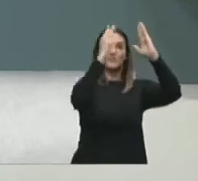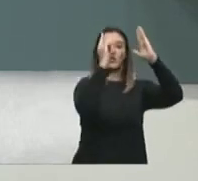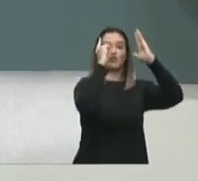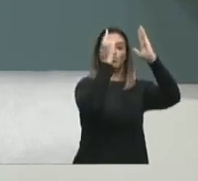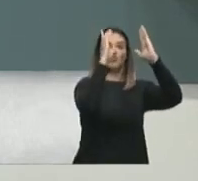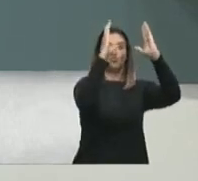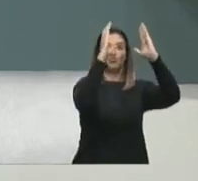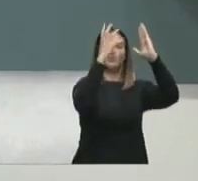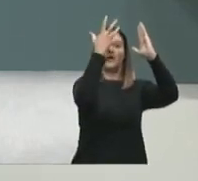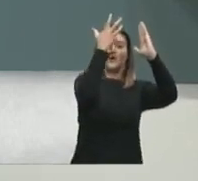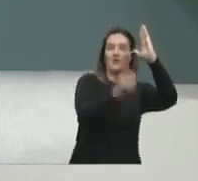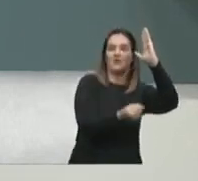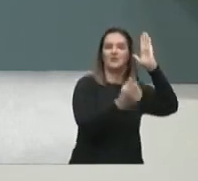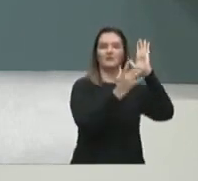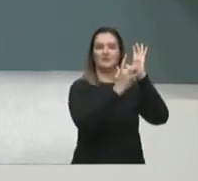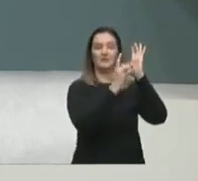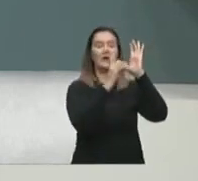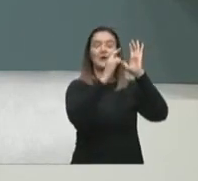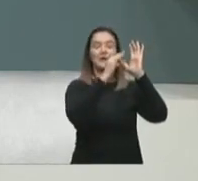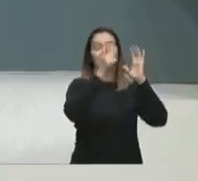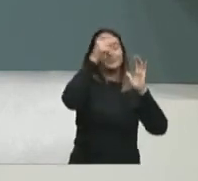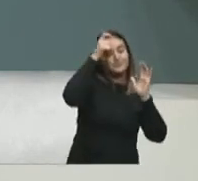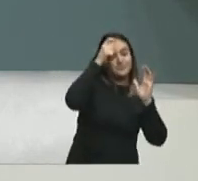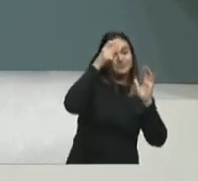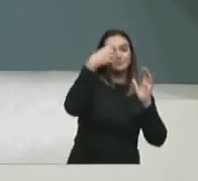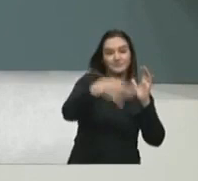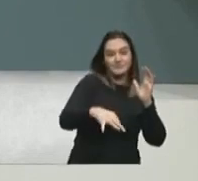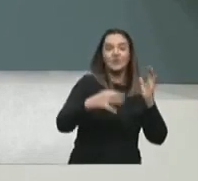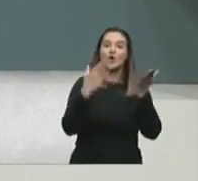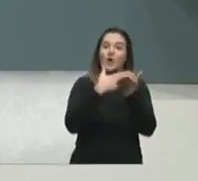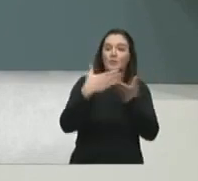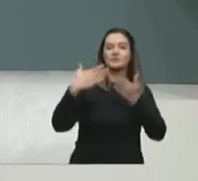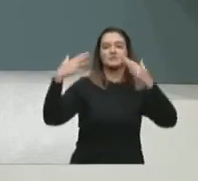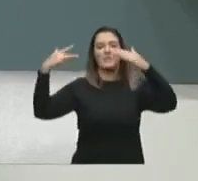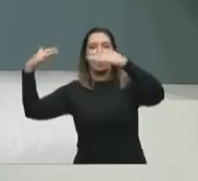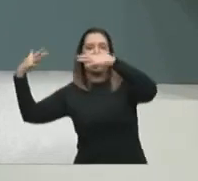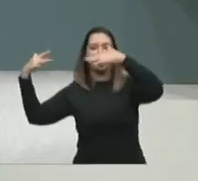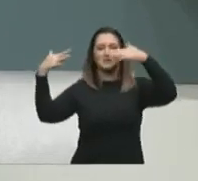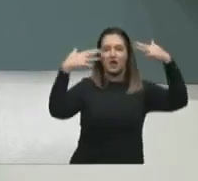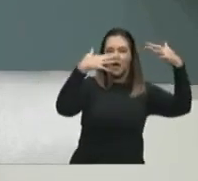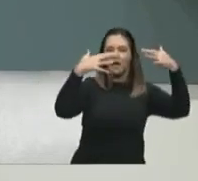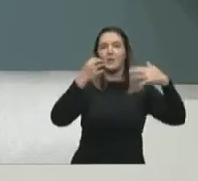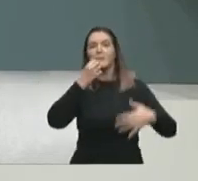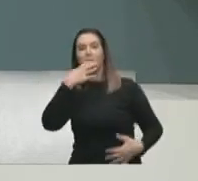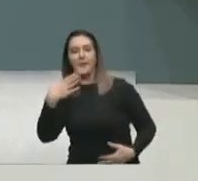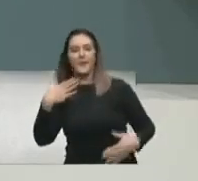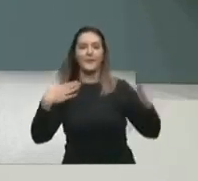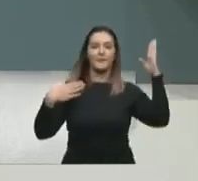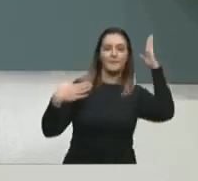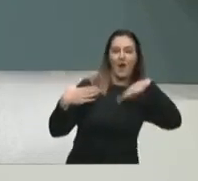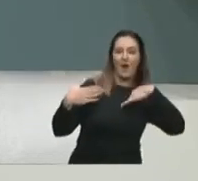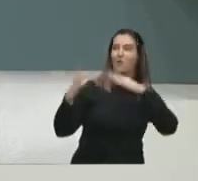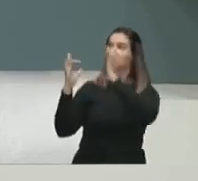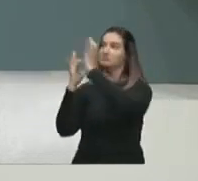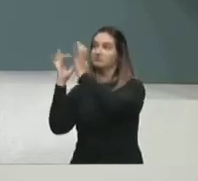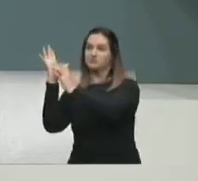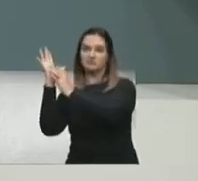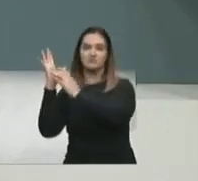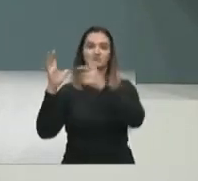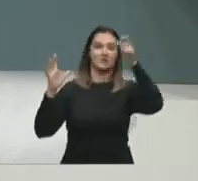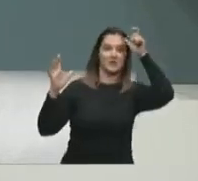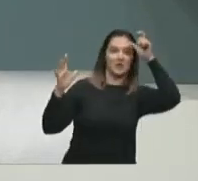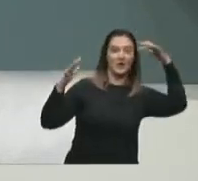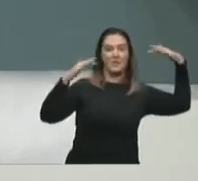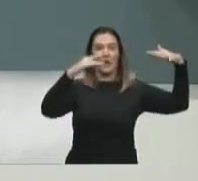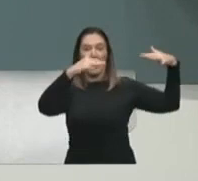que menciona Apocalipse foi justamente isso, uma batalha entre o bem e o mal, entre Cristo e Satanás. E essa guerra terminou no